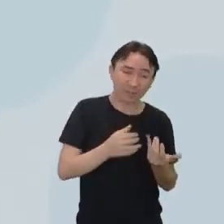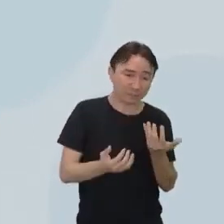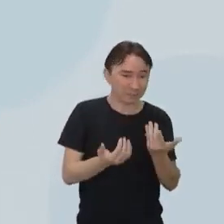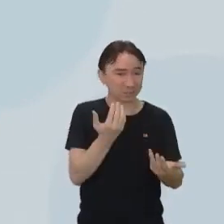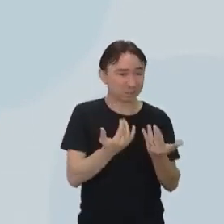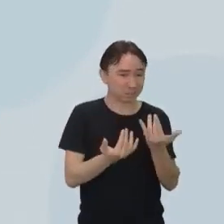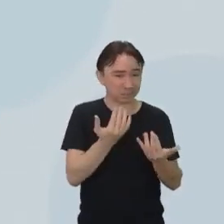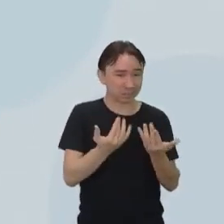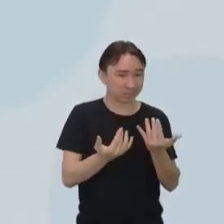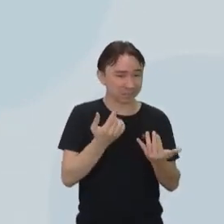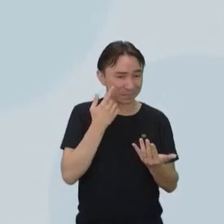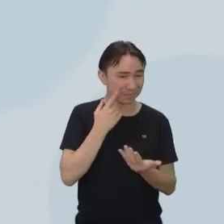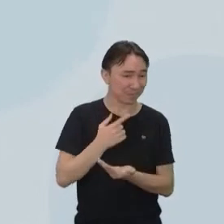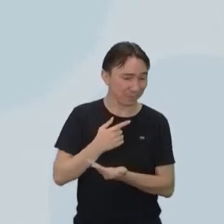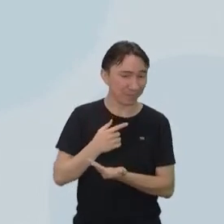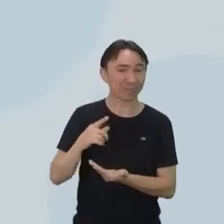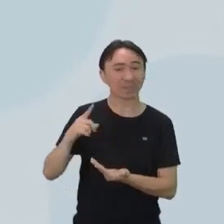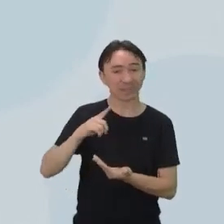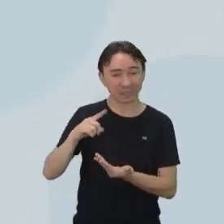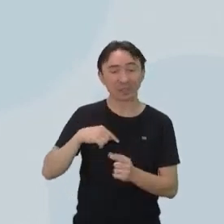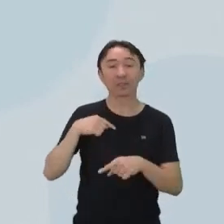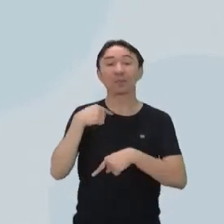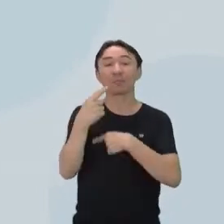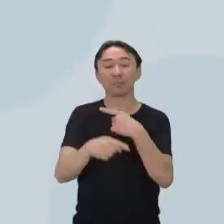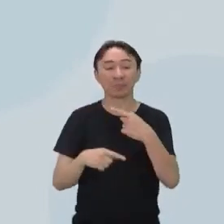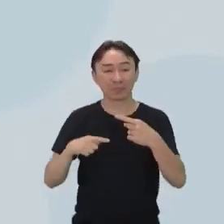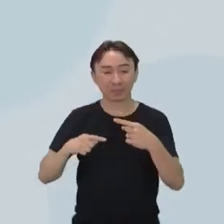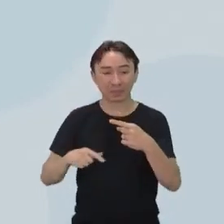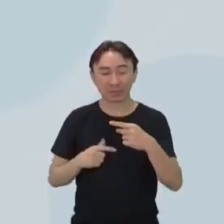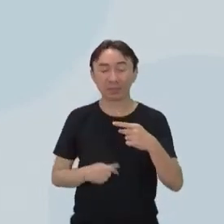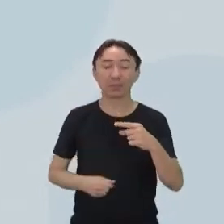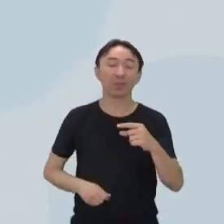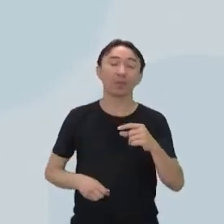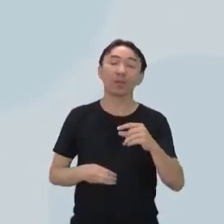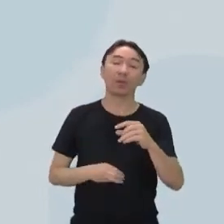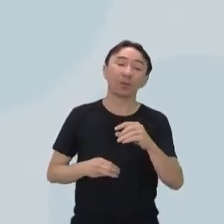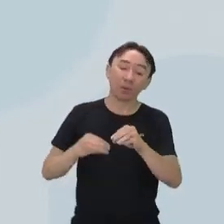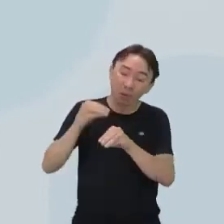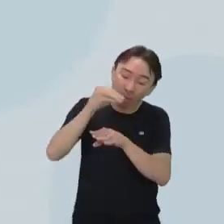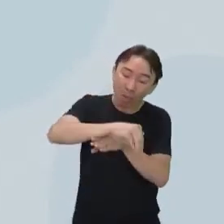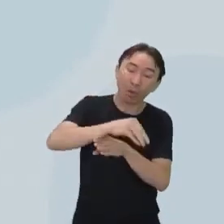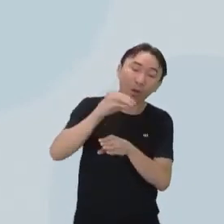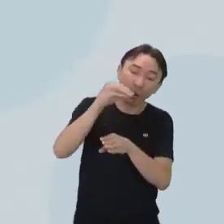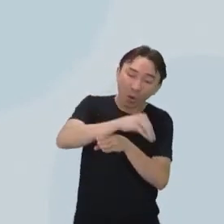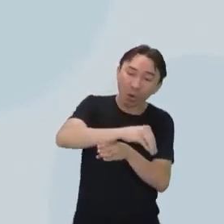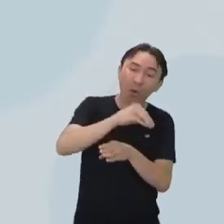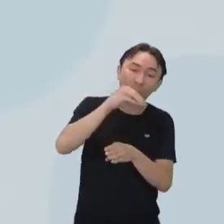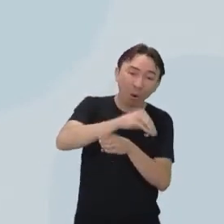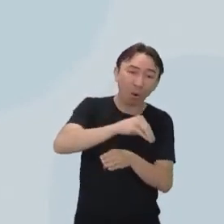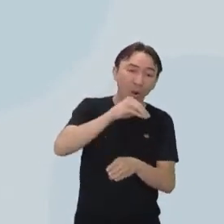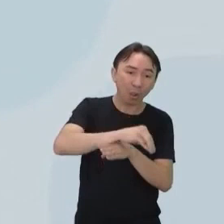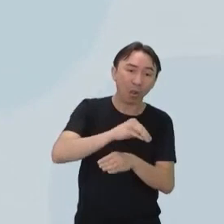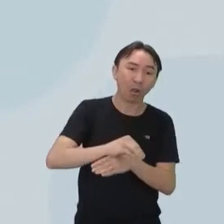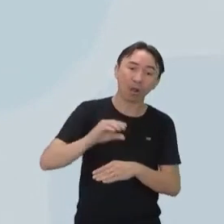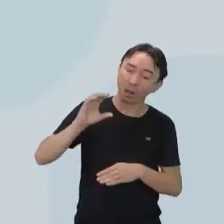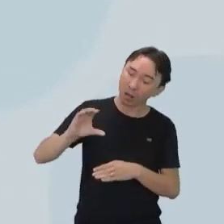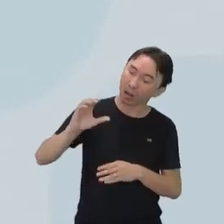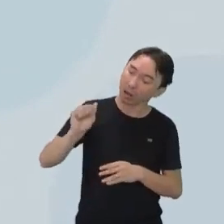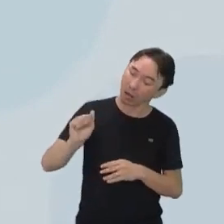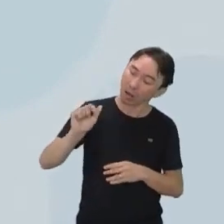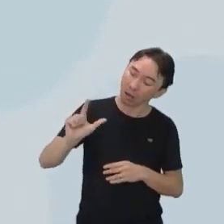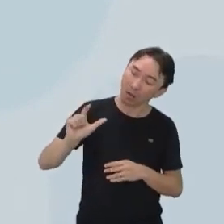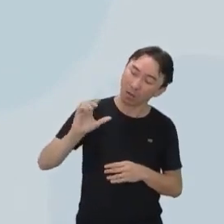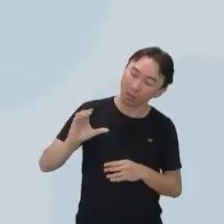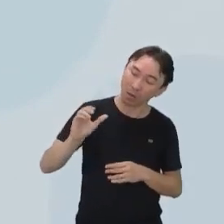aqui, a entrada de calcário. Então o calcário vai sendo colocado nesse nesse